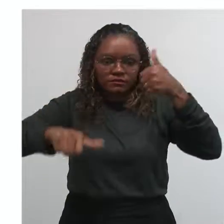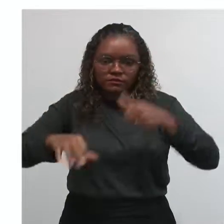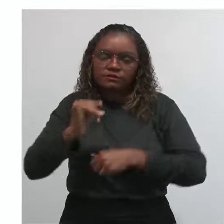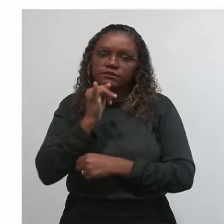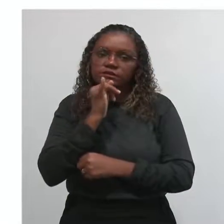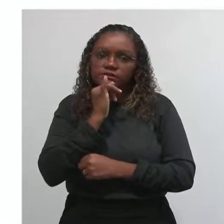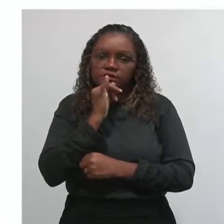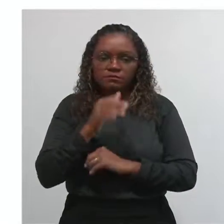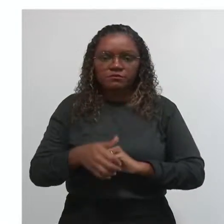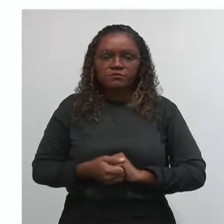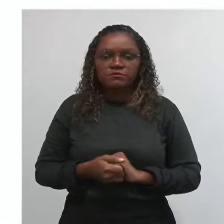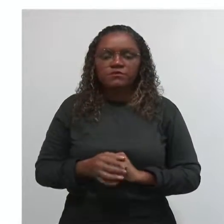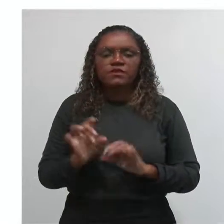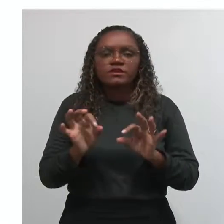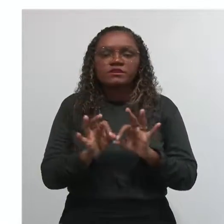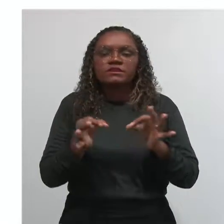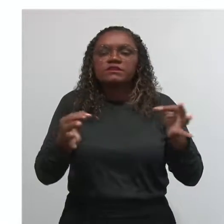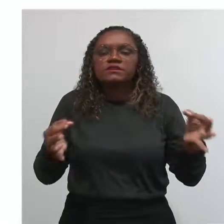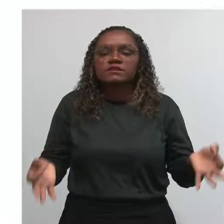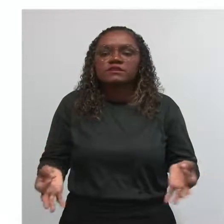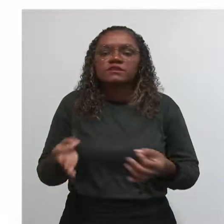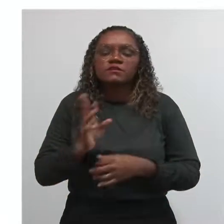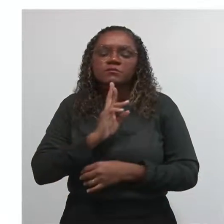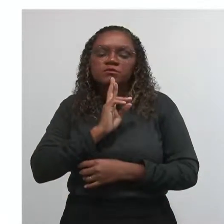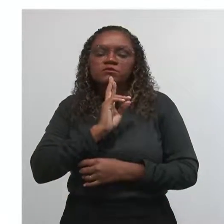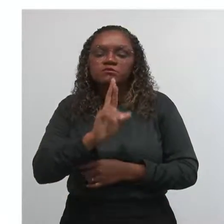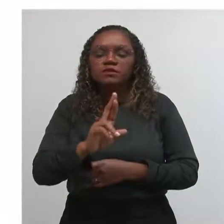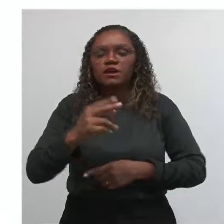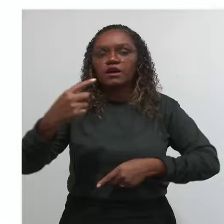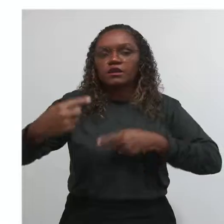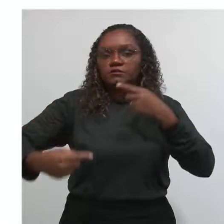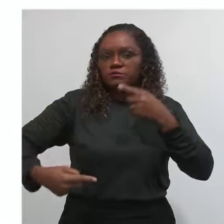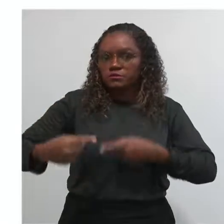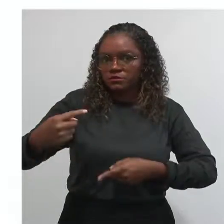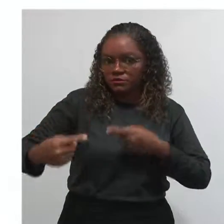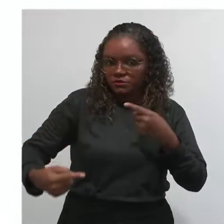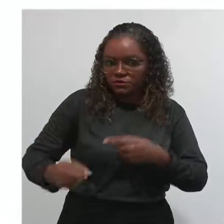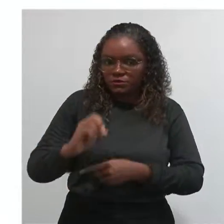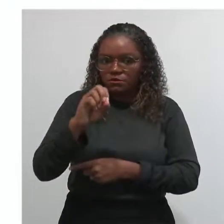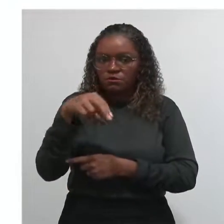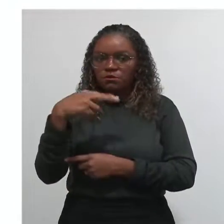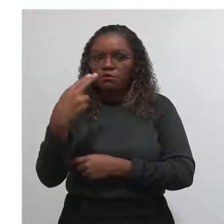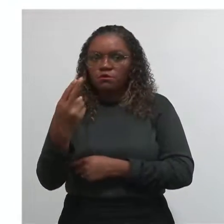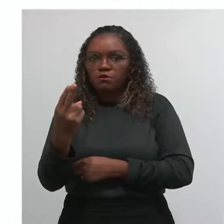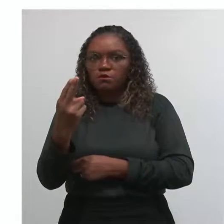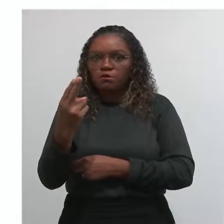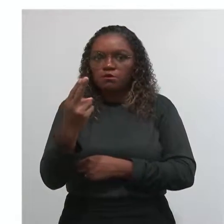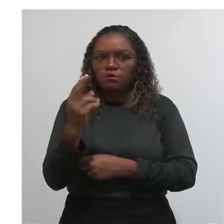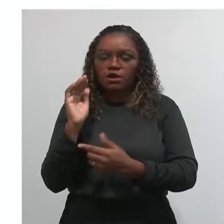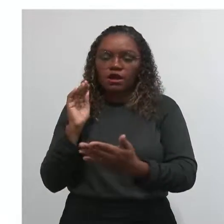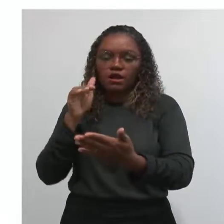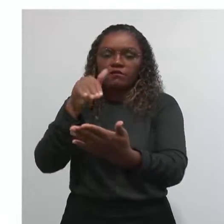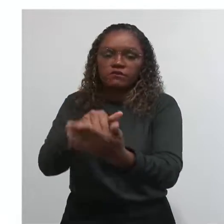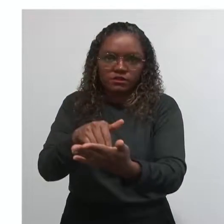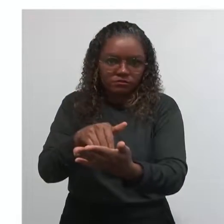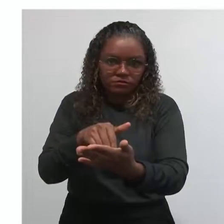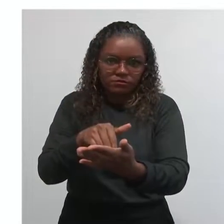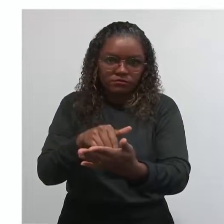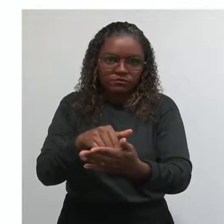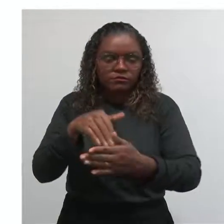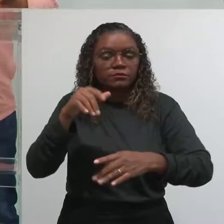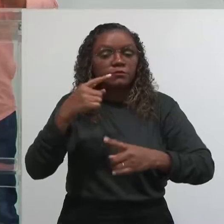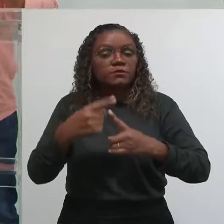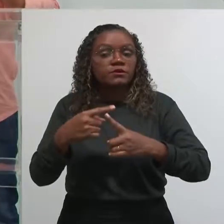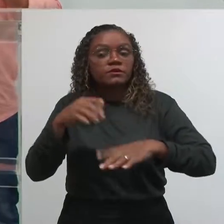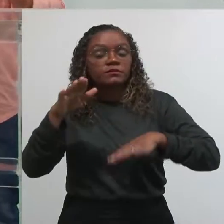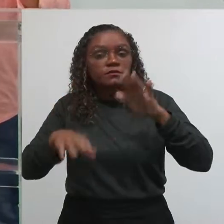bem, à avaliação de resultados da política e nem à etapa final. Por quê? Porque alguns autores, a maioria